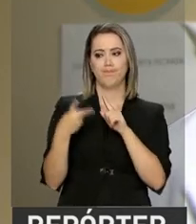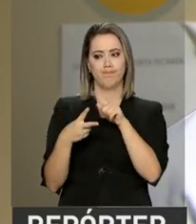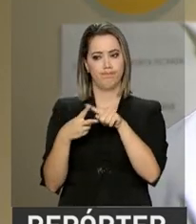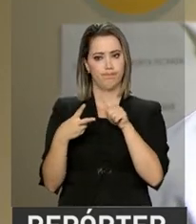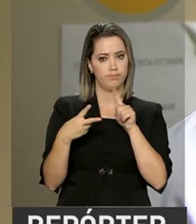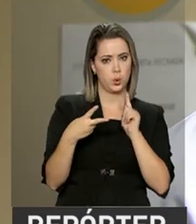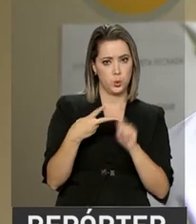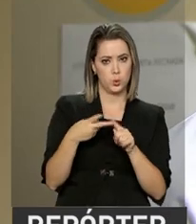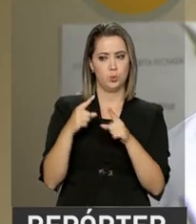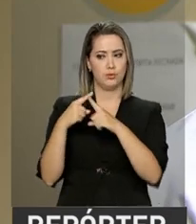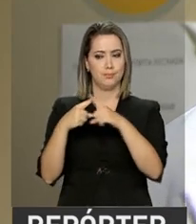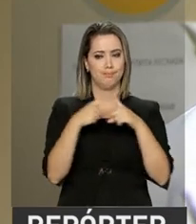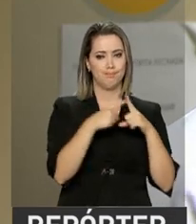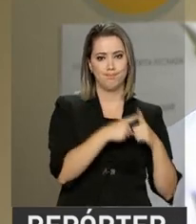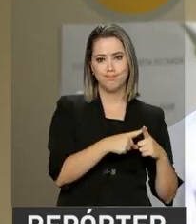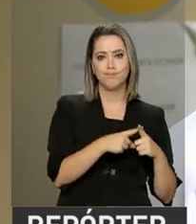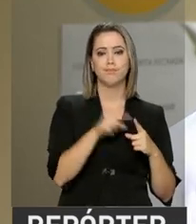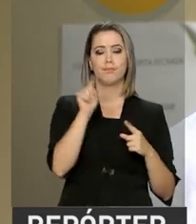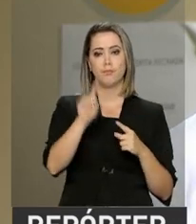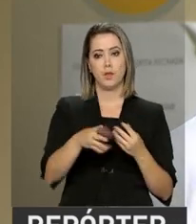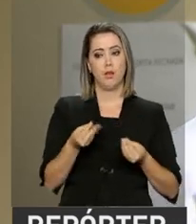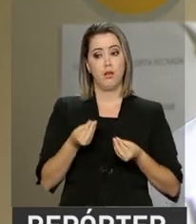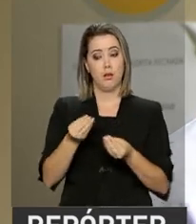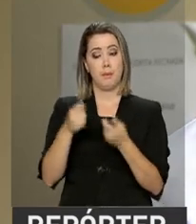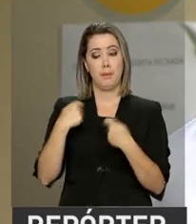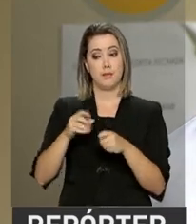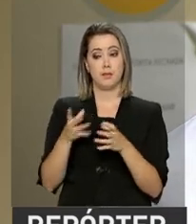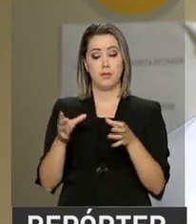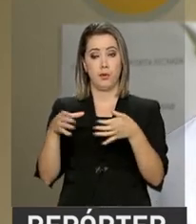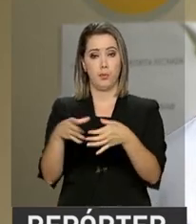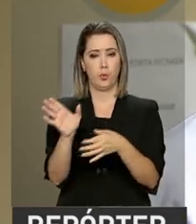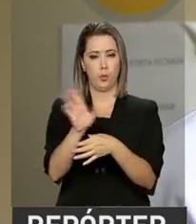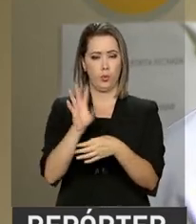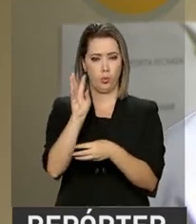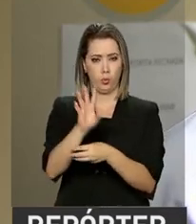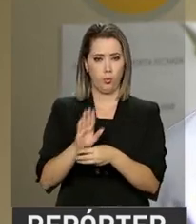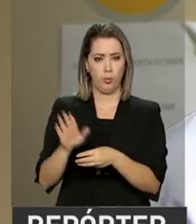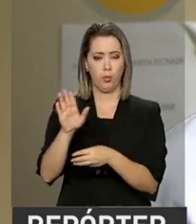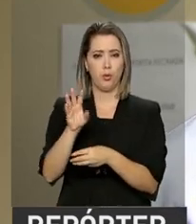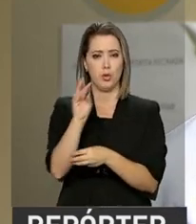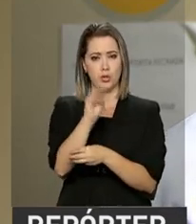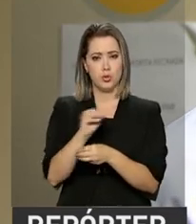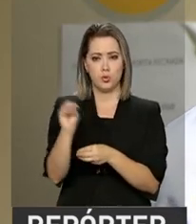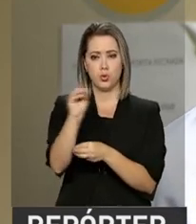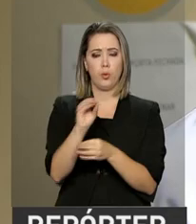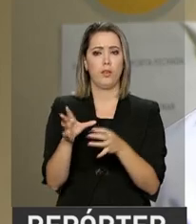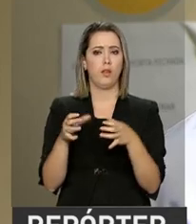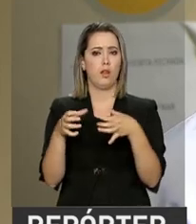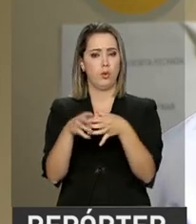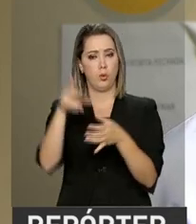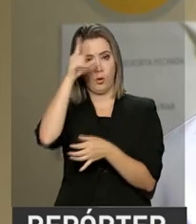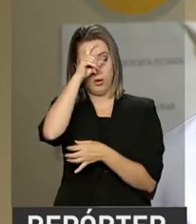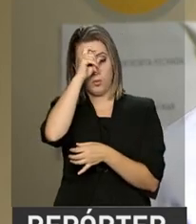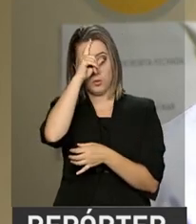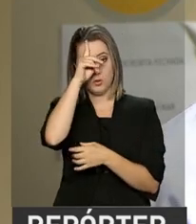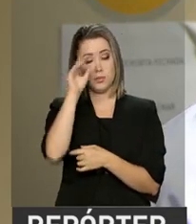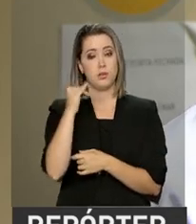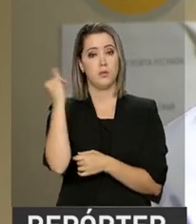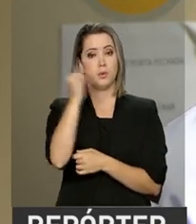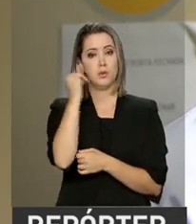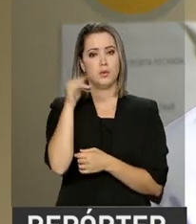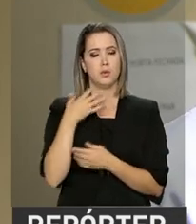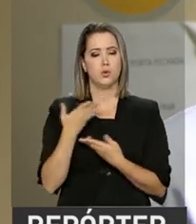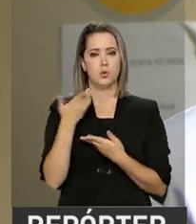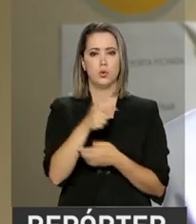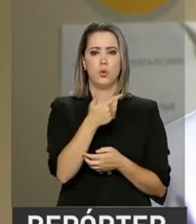os dois testes derem positivos Aí sim ele é encaminhado para uma rede PR pr pra rede pública num centro de referência onde